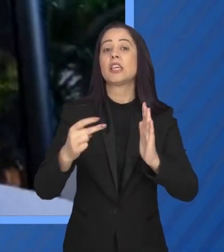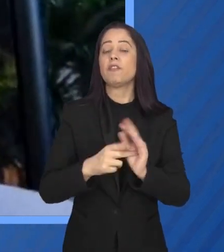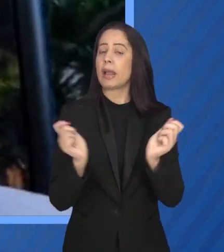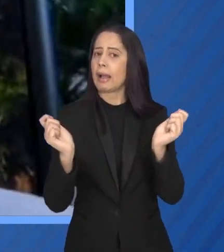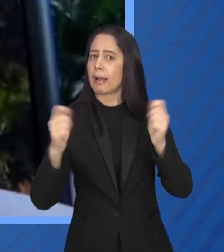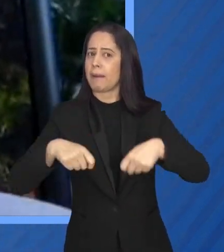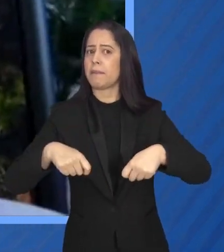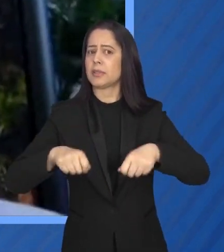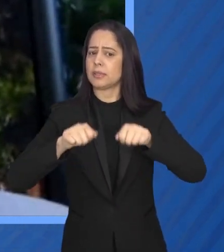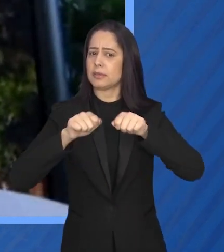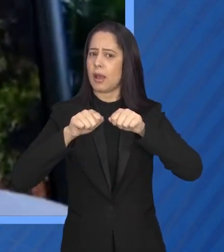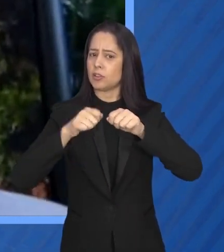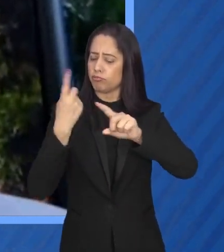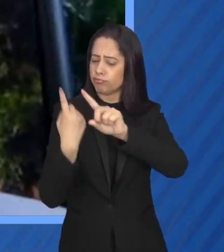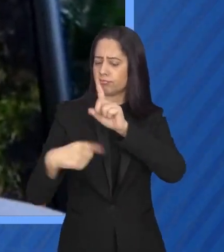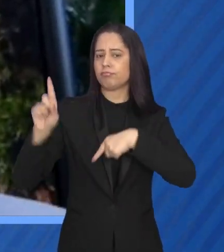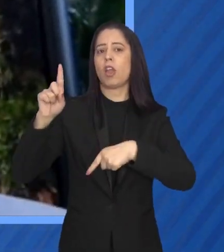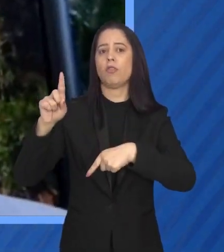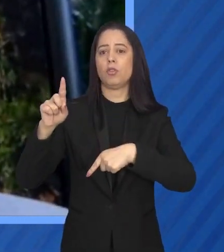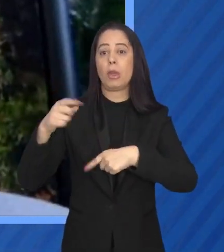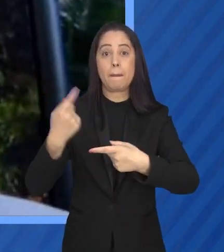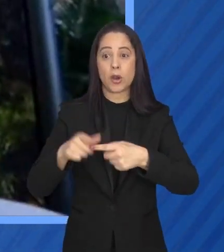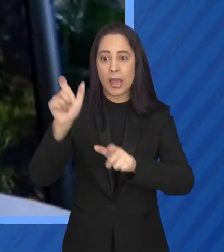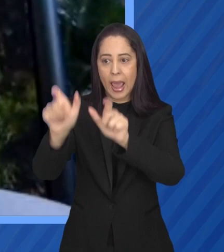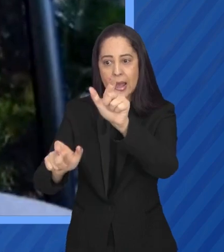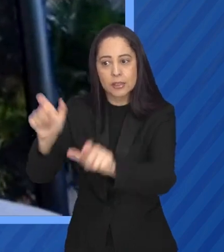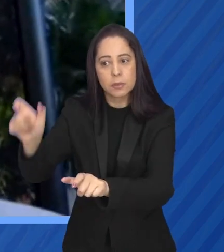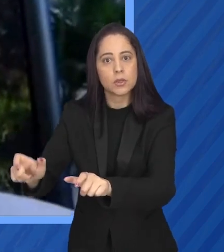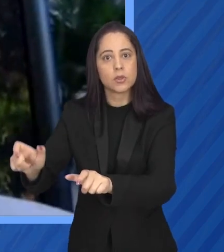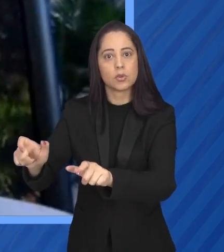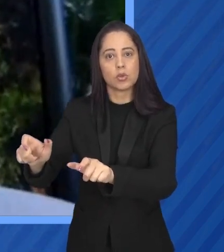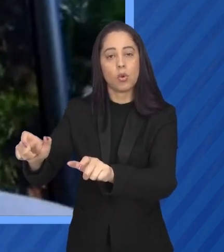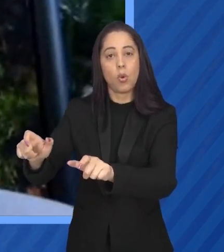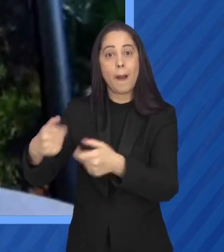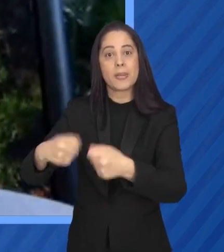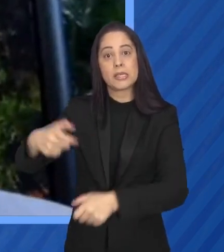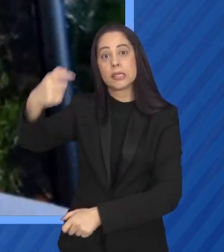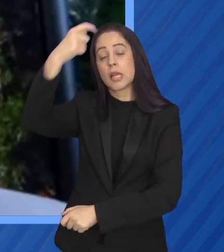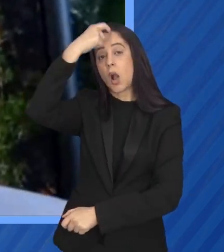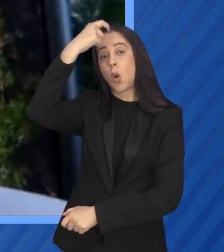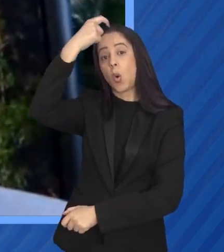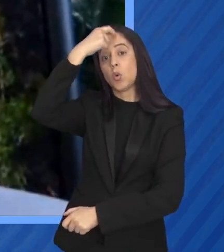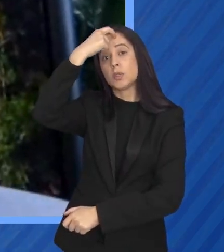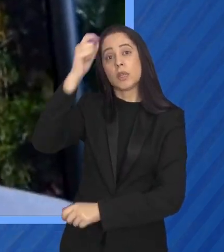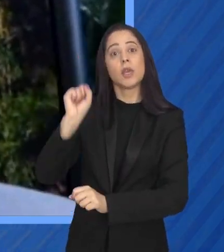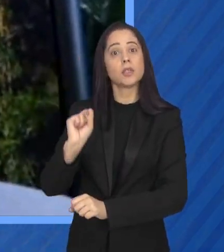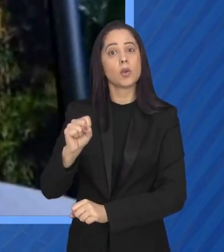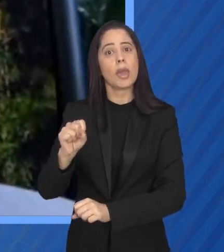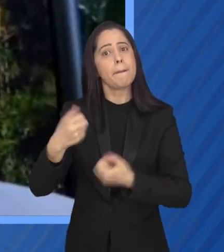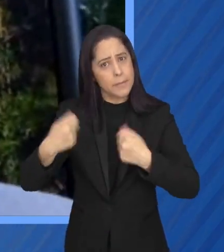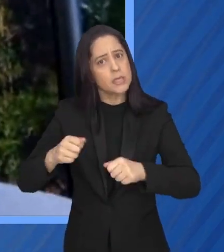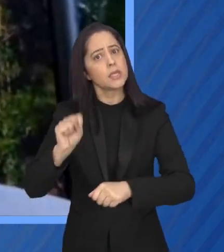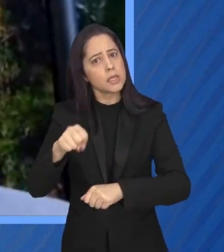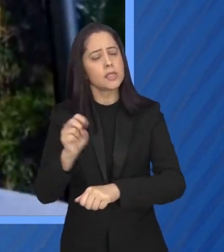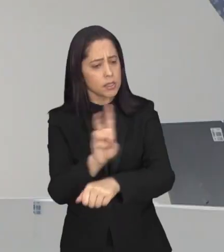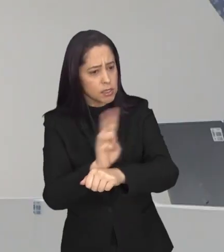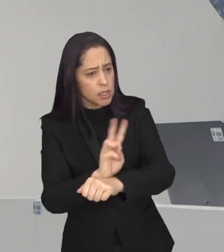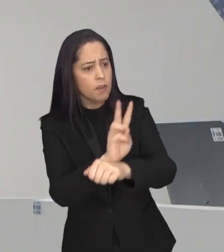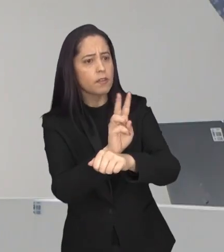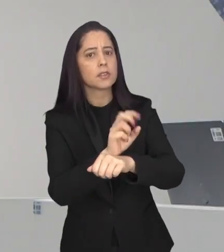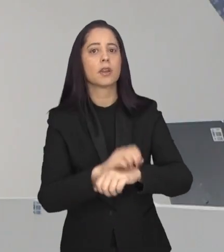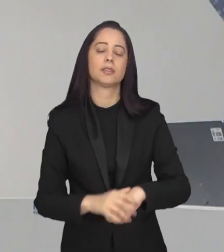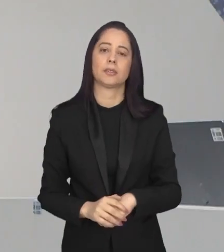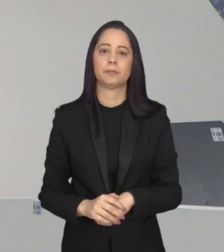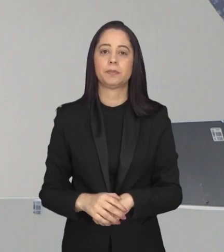essa capacidade para que o cidadão ele tome a conscientização que é necessário fiscalizar.